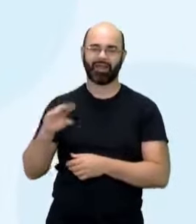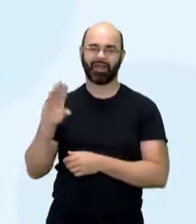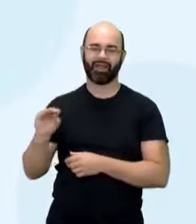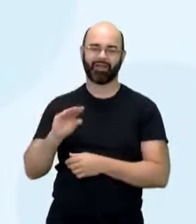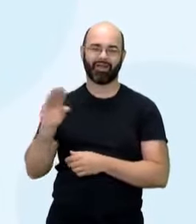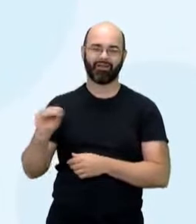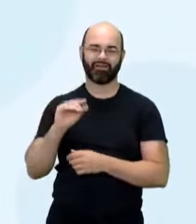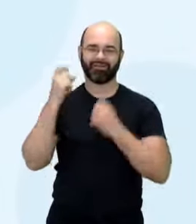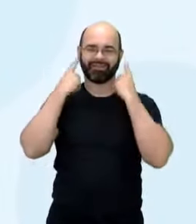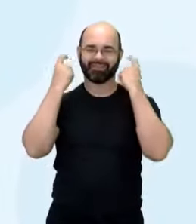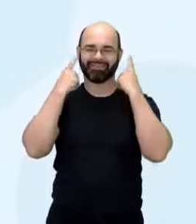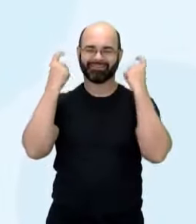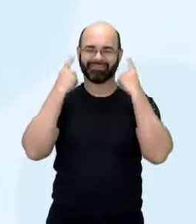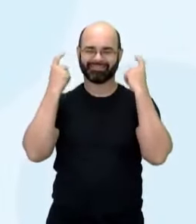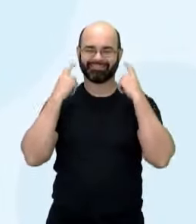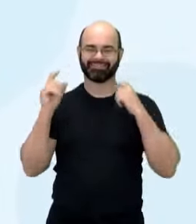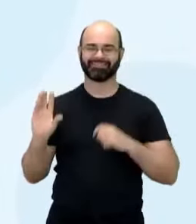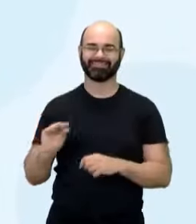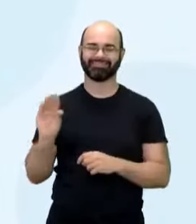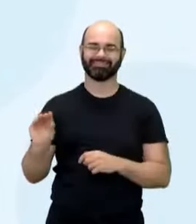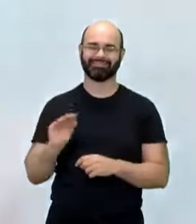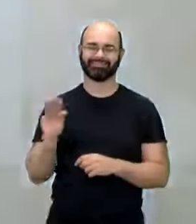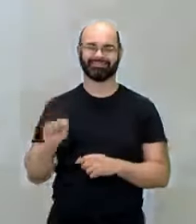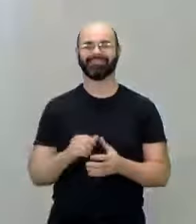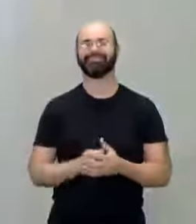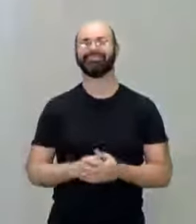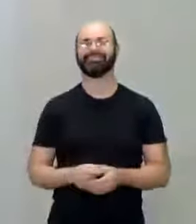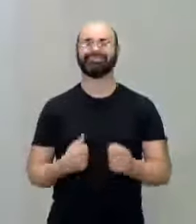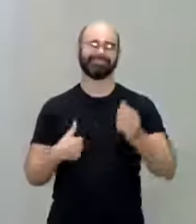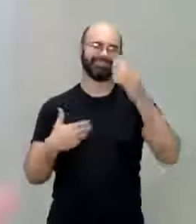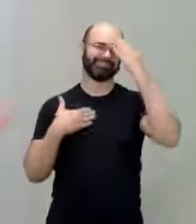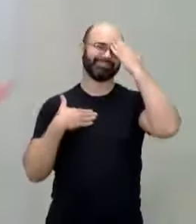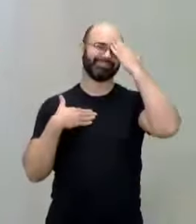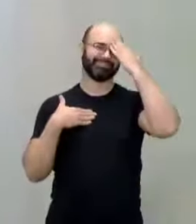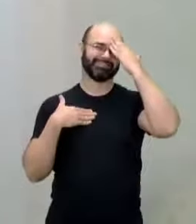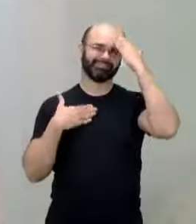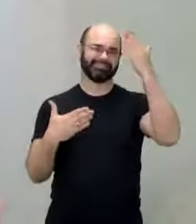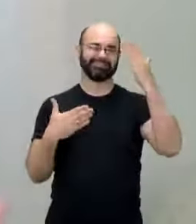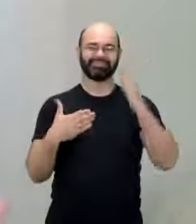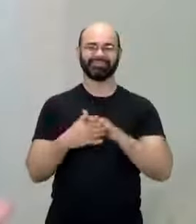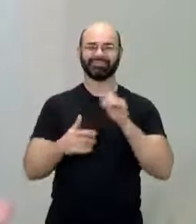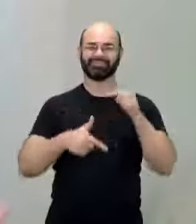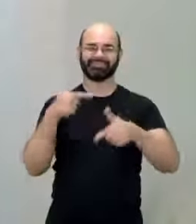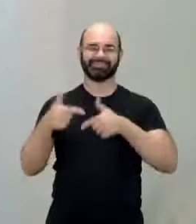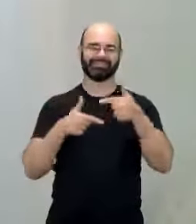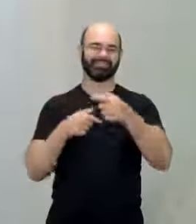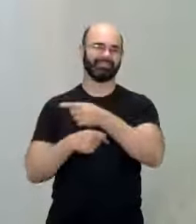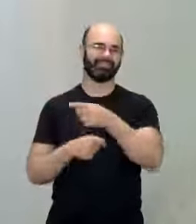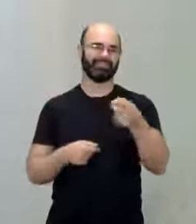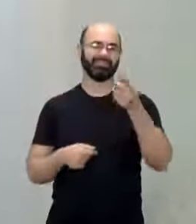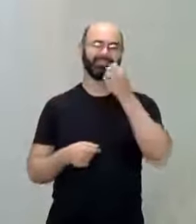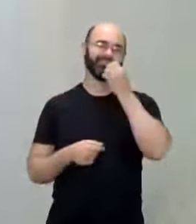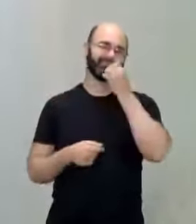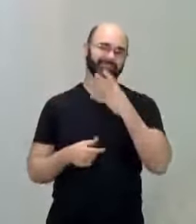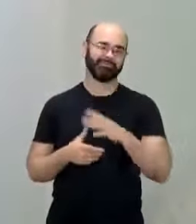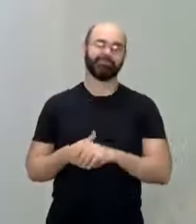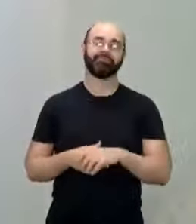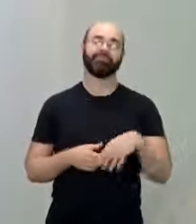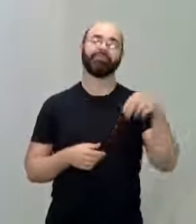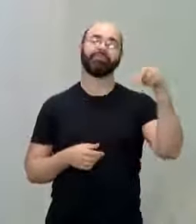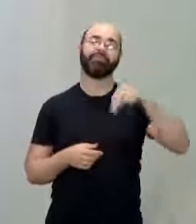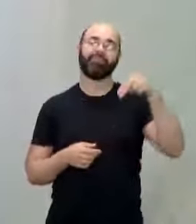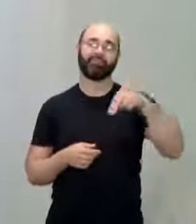nem que fosse no final. Gente, muito, muito, muito obrigada. Um excelente trabalho para vocês. Que novembro